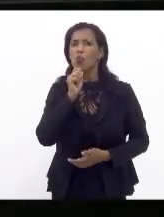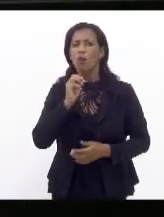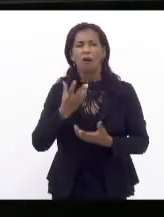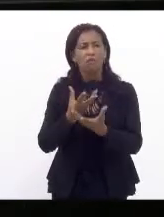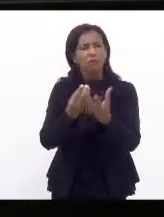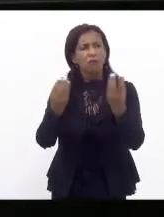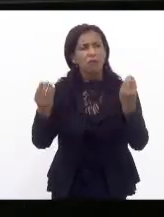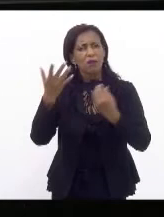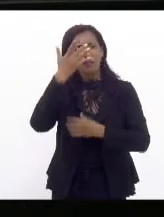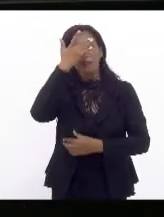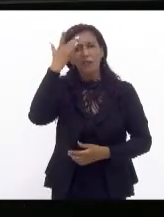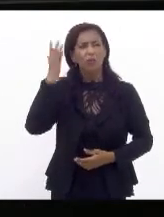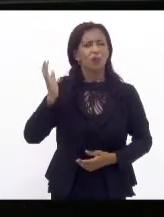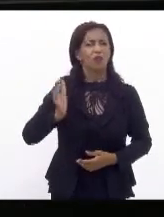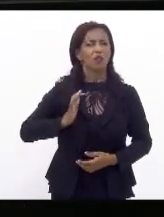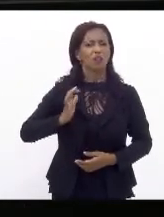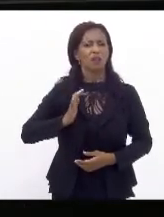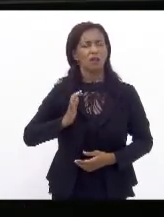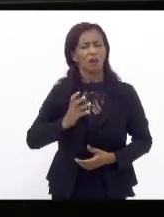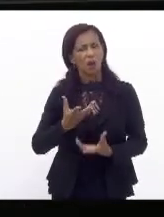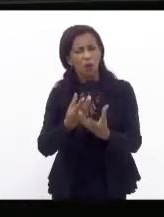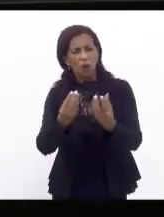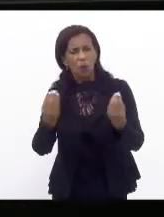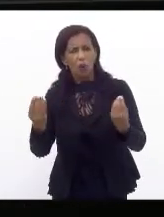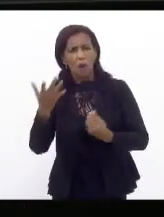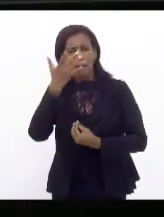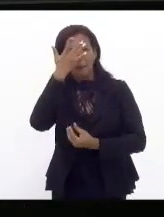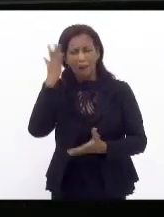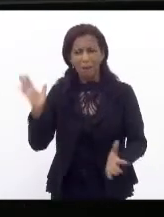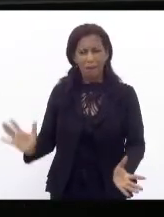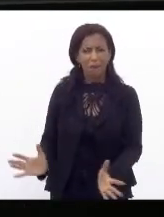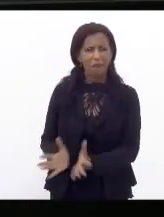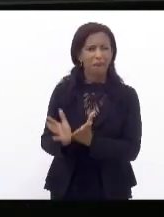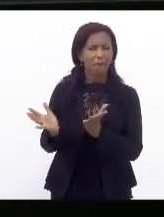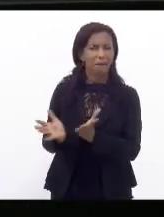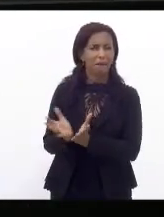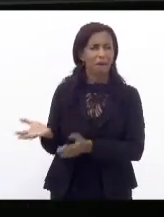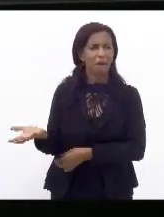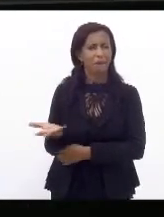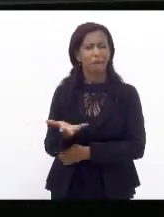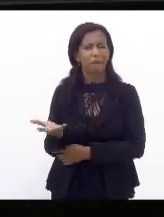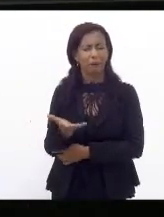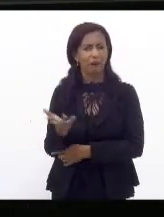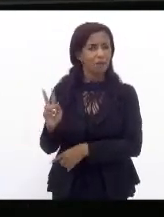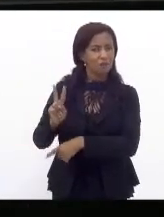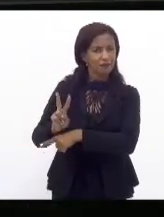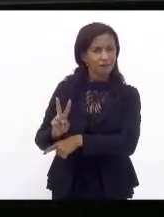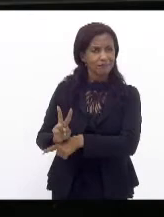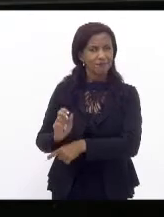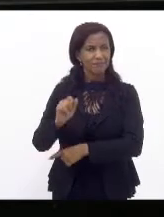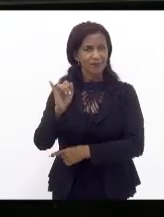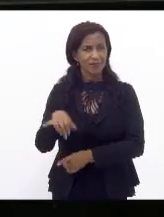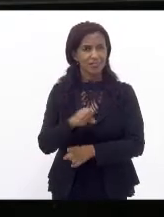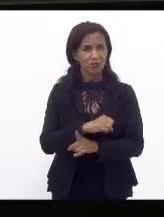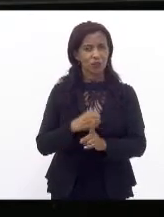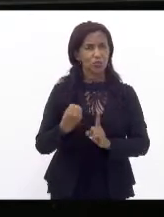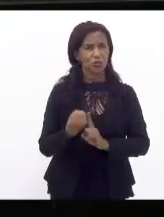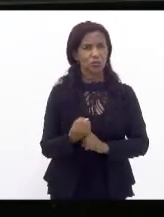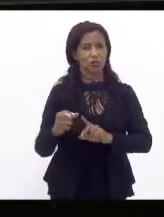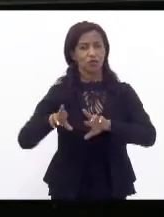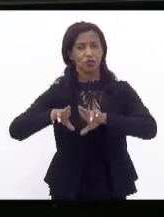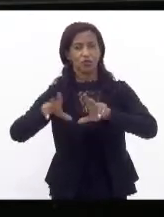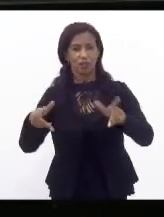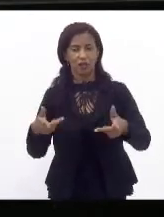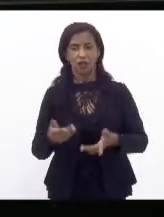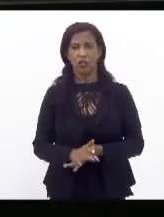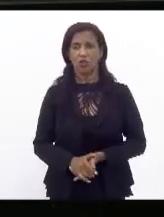tanta pessoa rica e tanta pessoa miserável. Nós defendemos, sim, uma sociedade